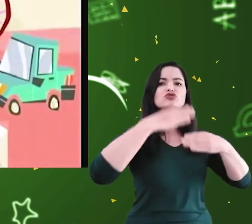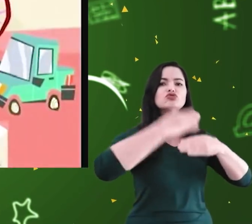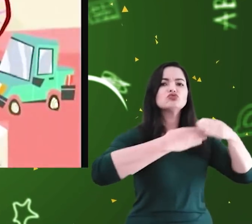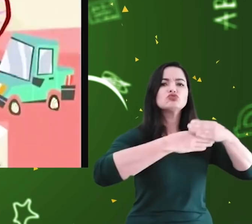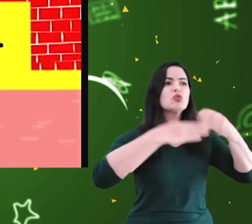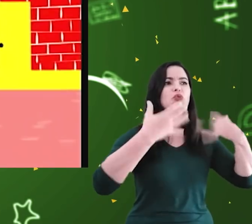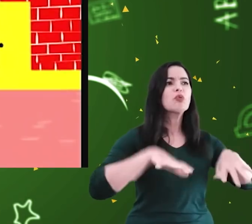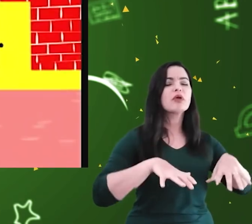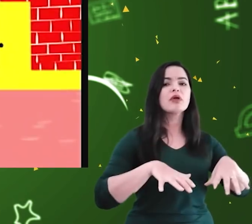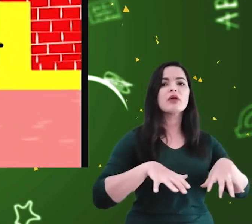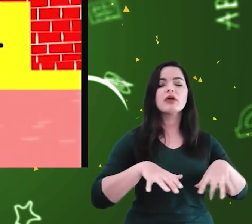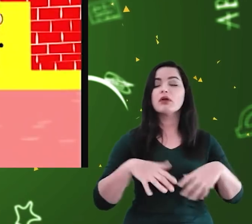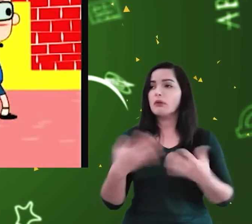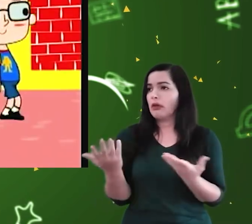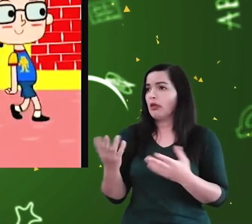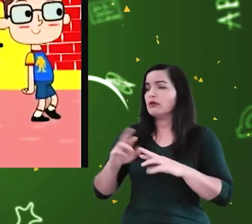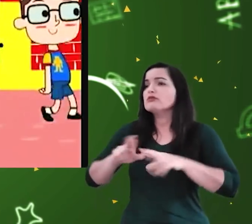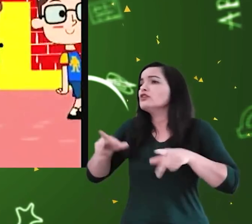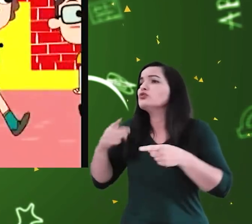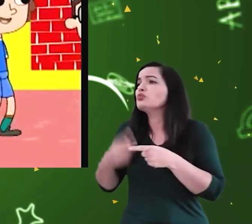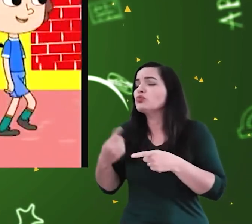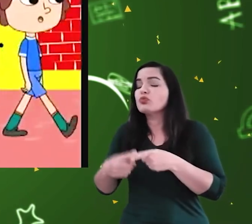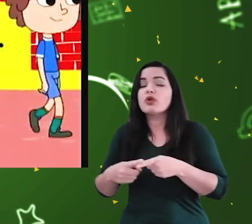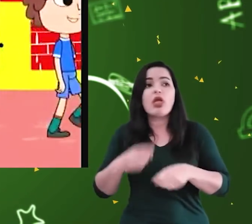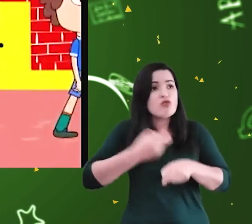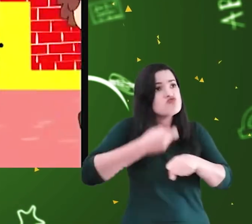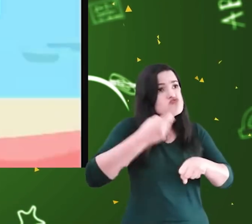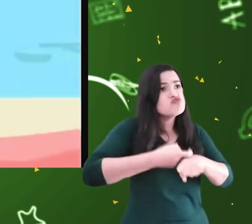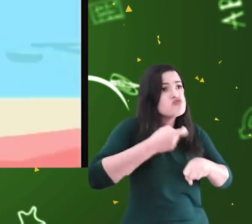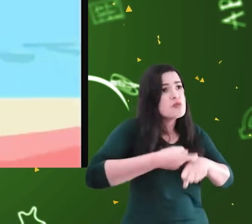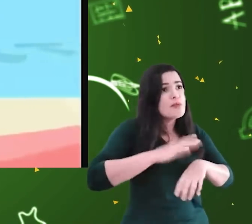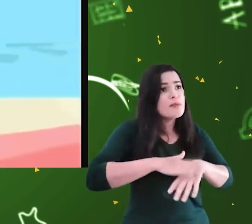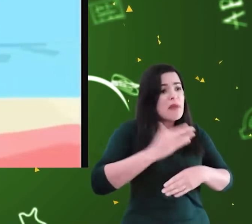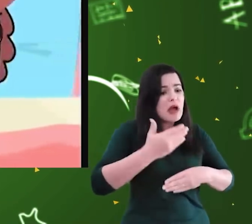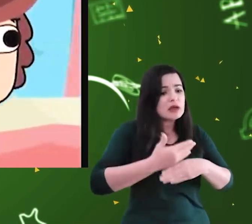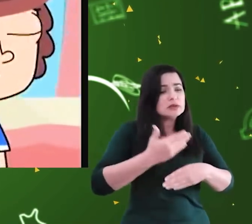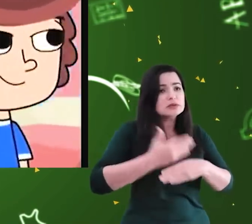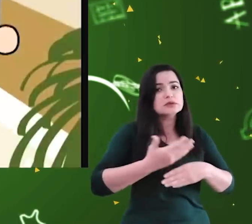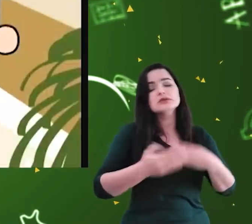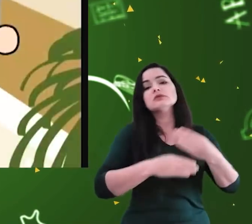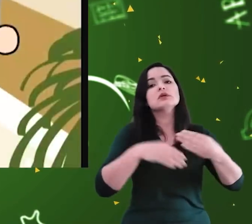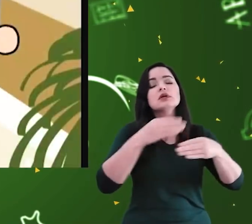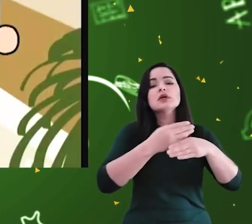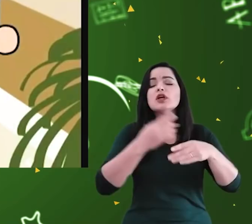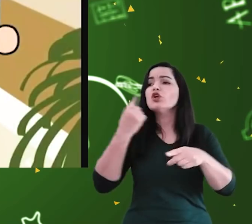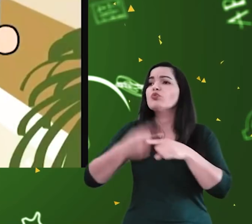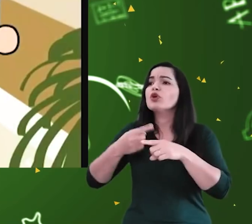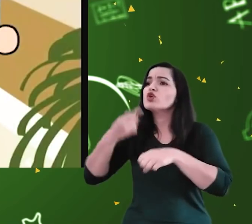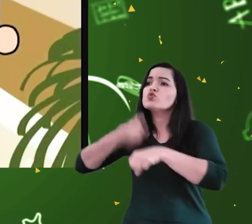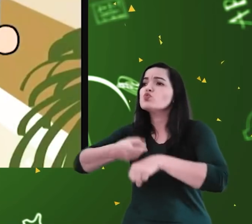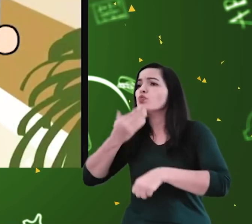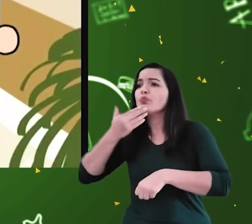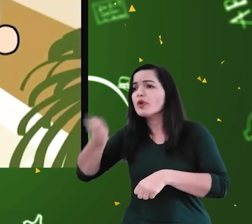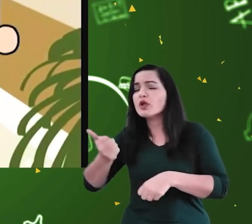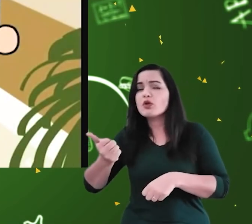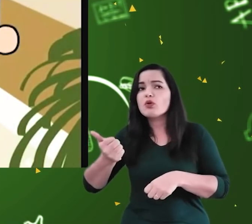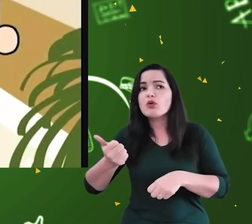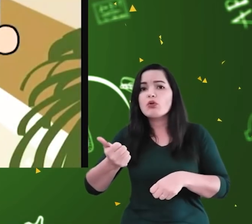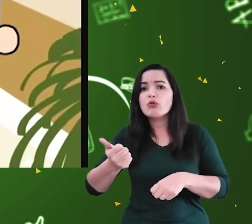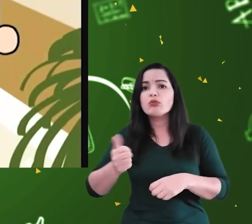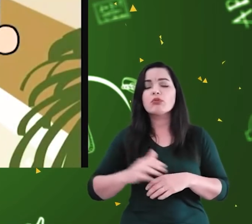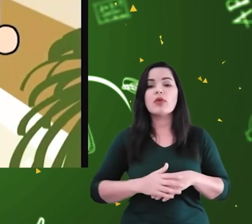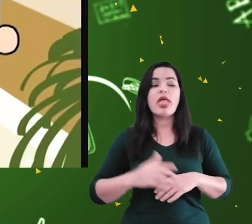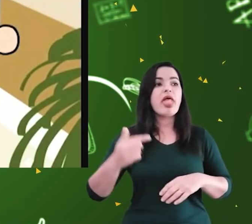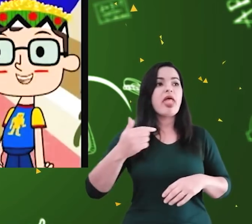Sei lá. Tijolo é mais duro, né? E duro é melhor que mole, por quê, seu bocó? Eu não sou um bocó. Eu sou